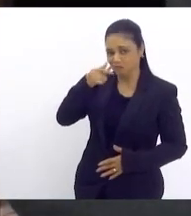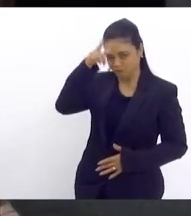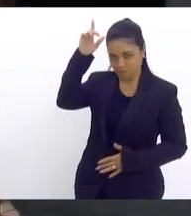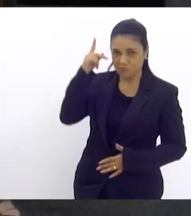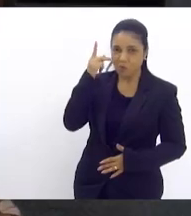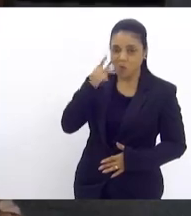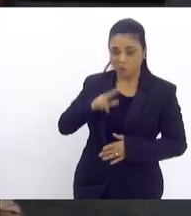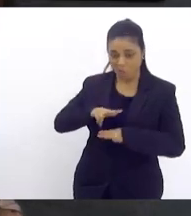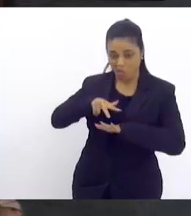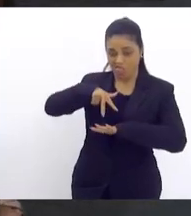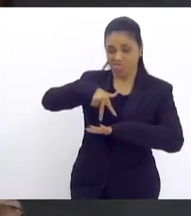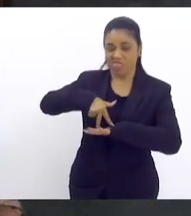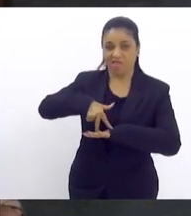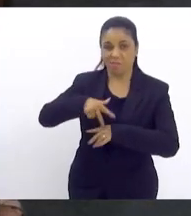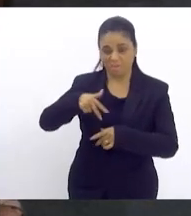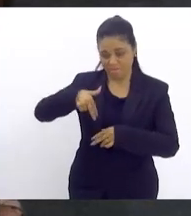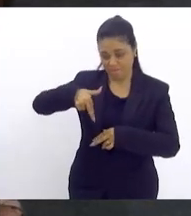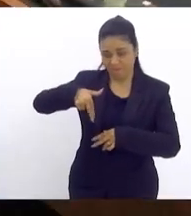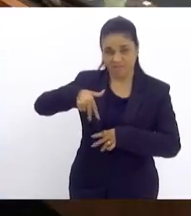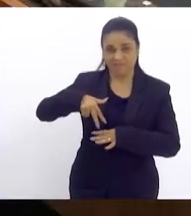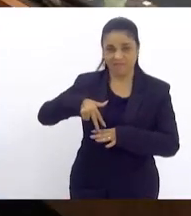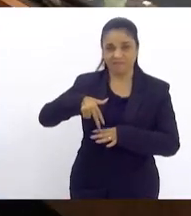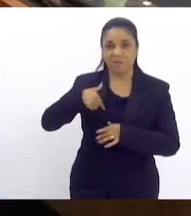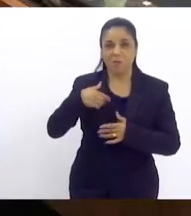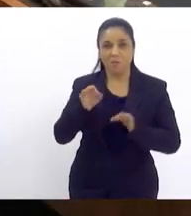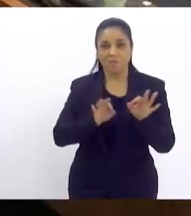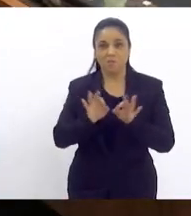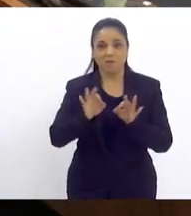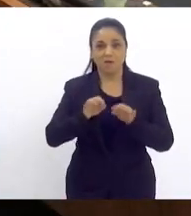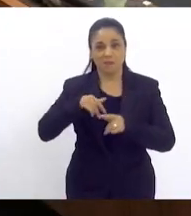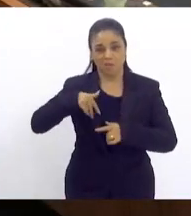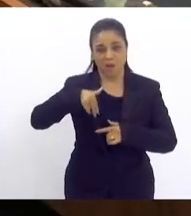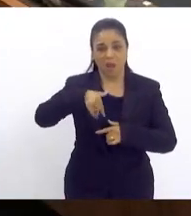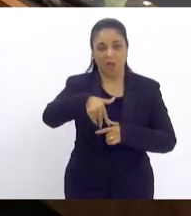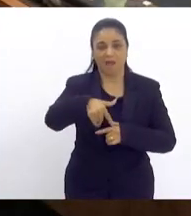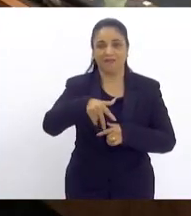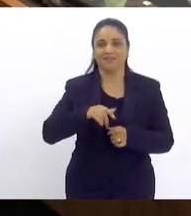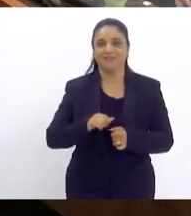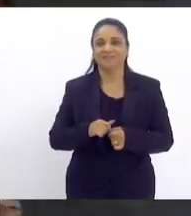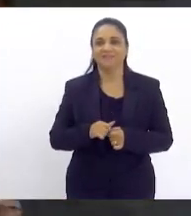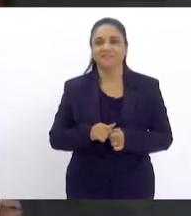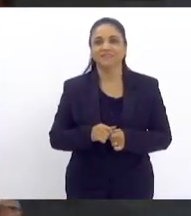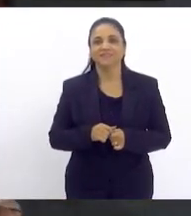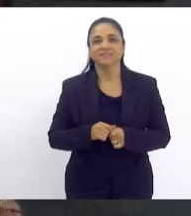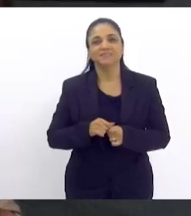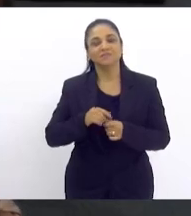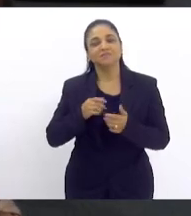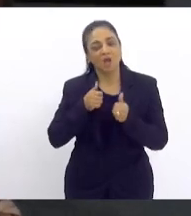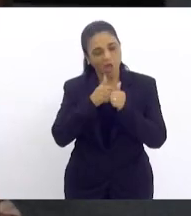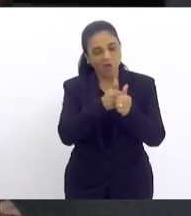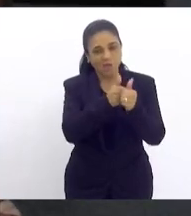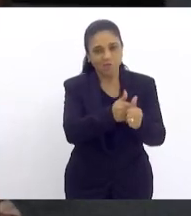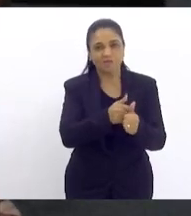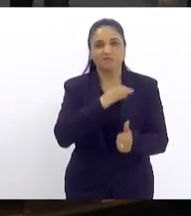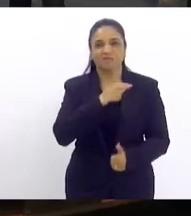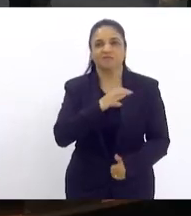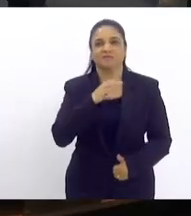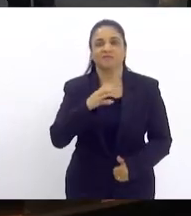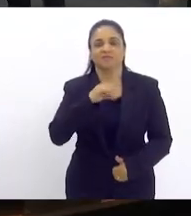já que eu tenho que me preparar para as possíveis pernadas né acompanhe parecidas